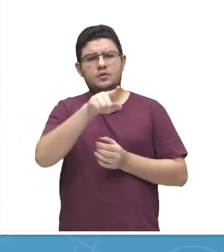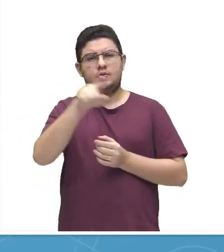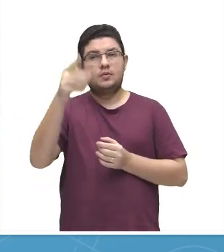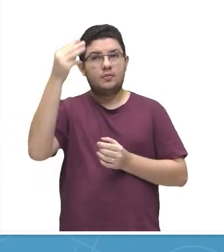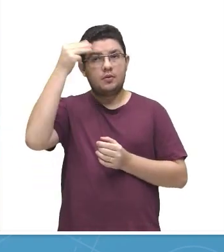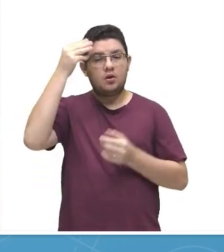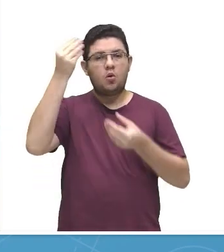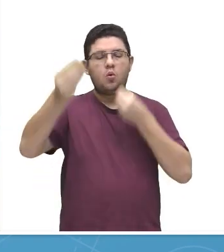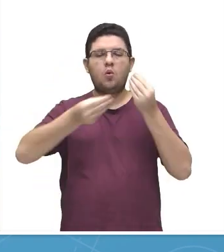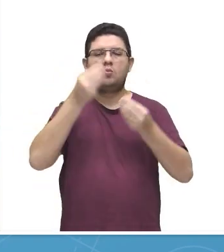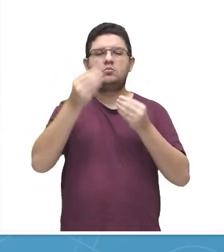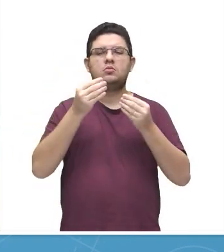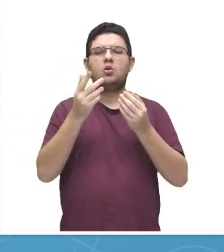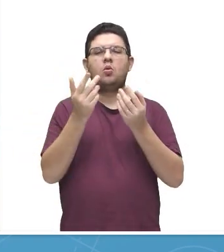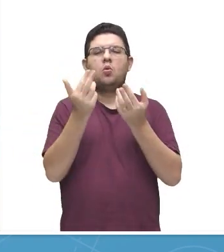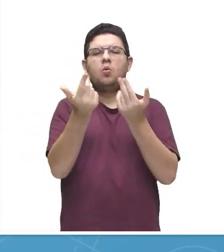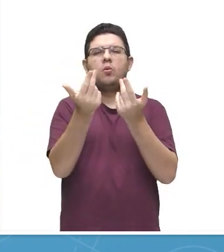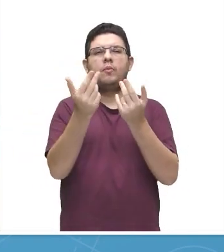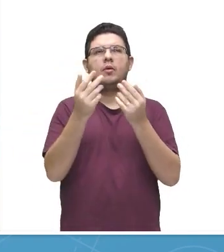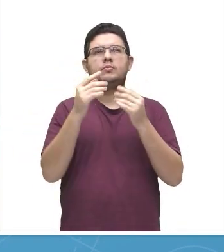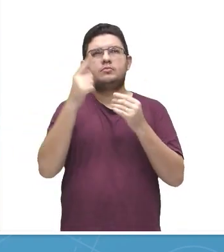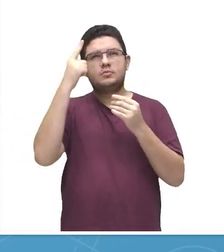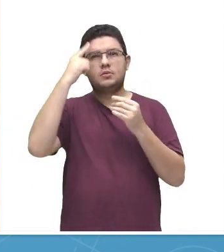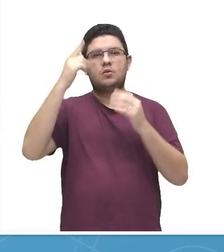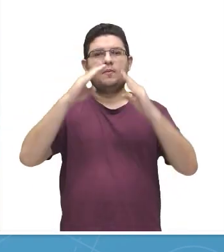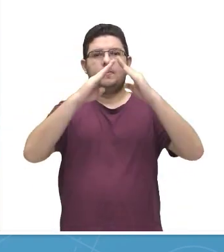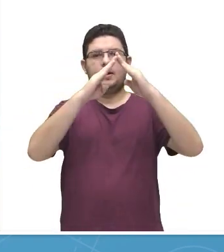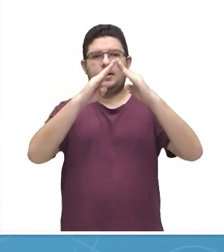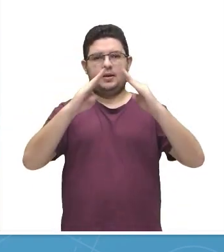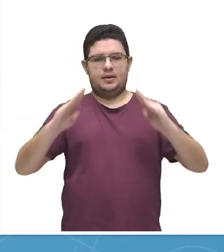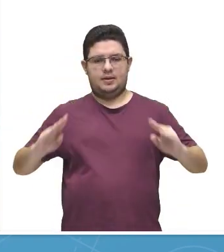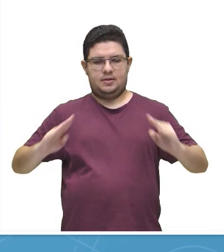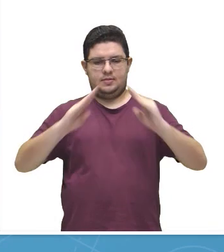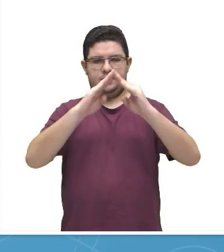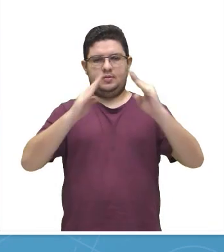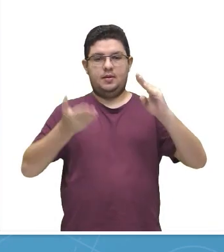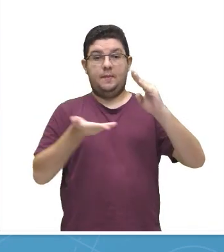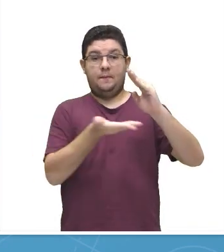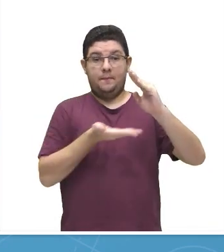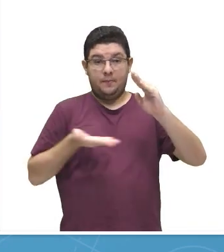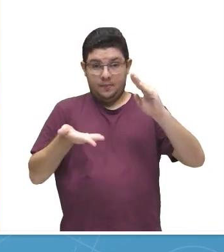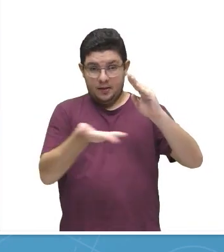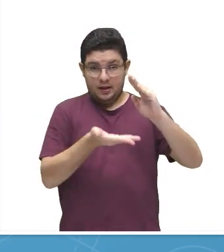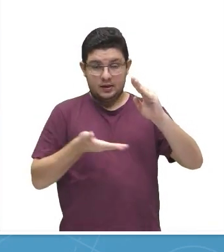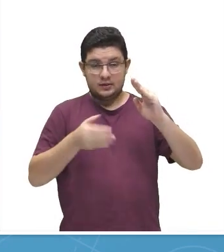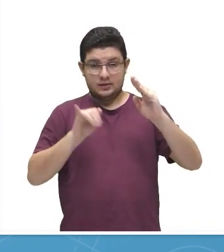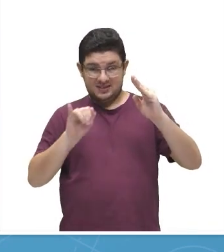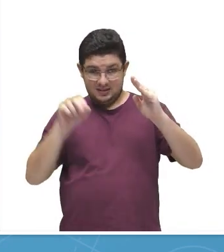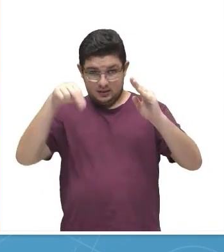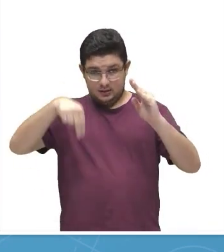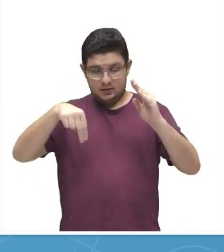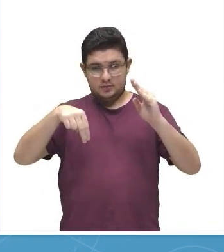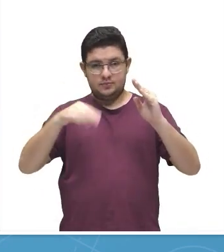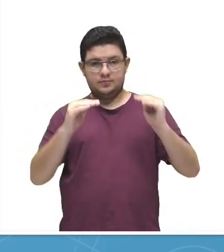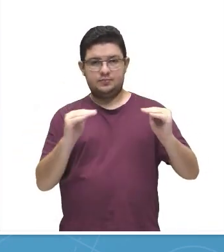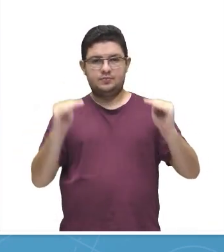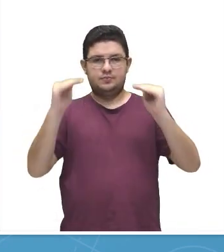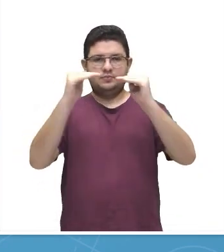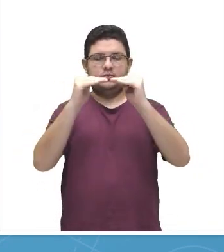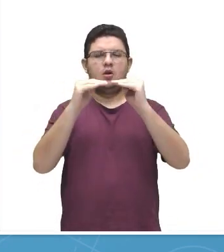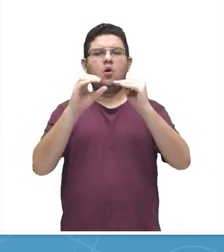uma pirâmide, A base vai ser sempre in, no meio vai ser on e